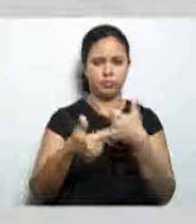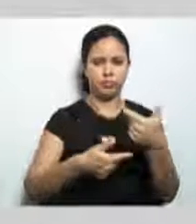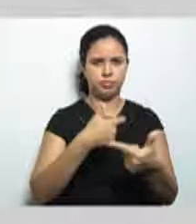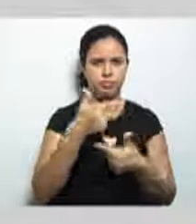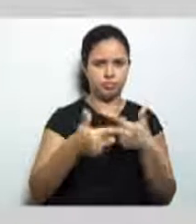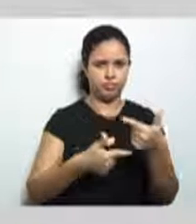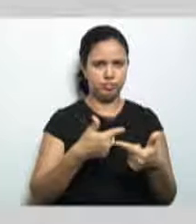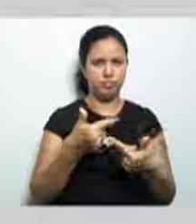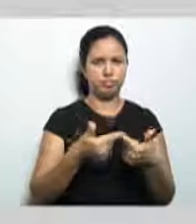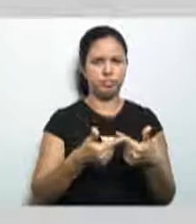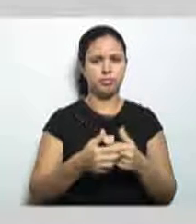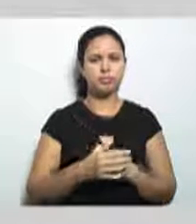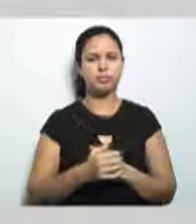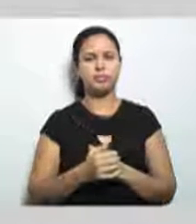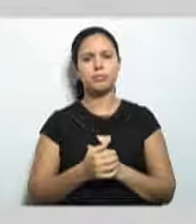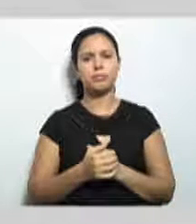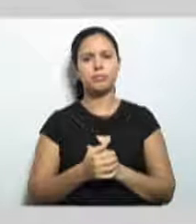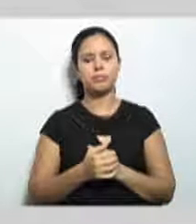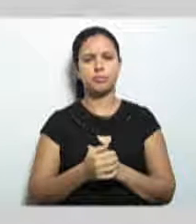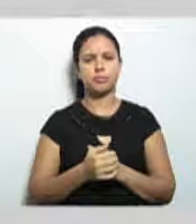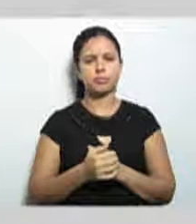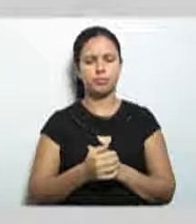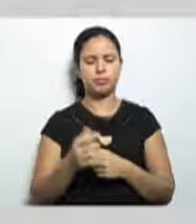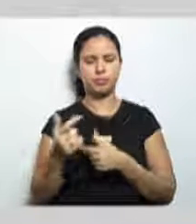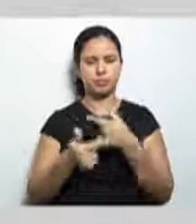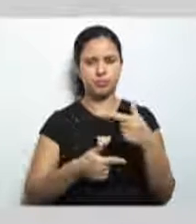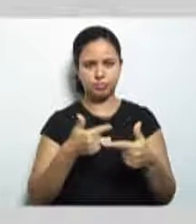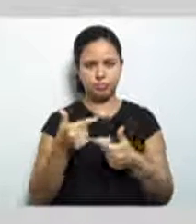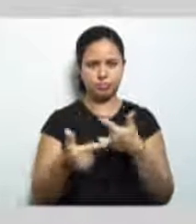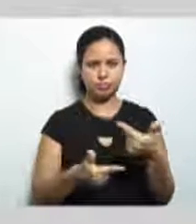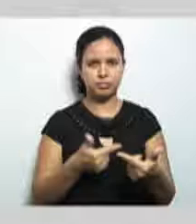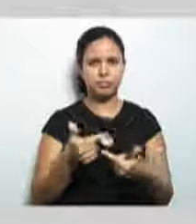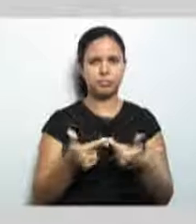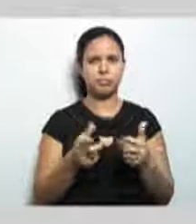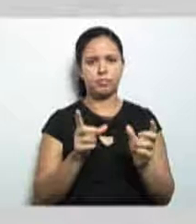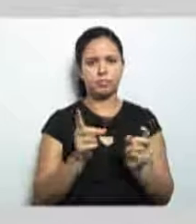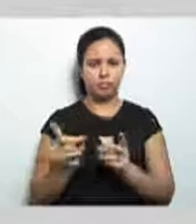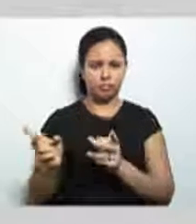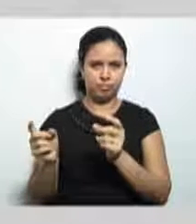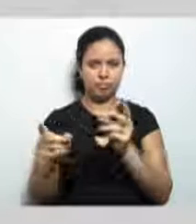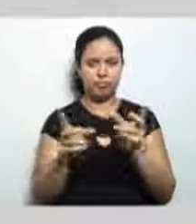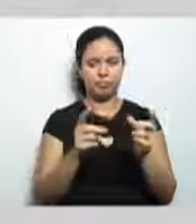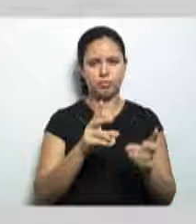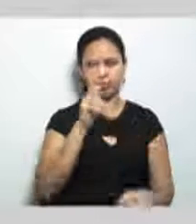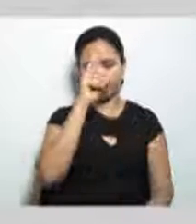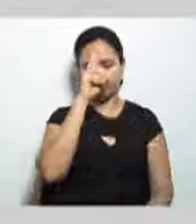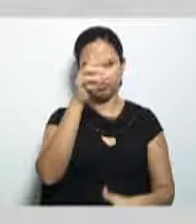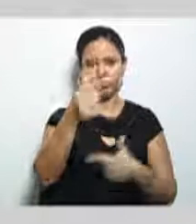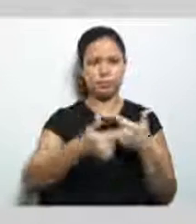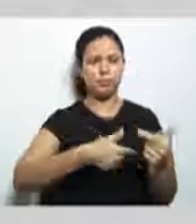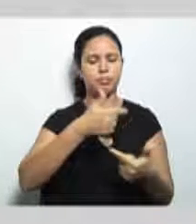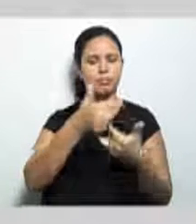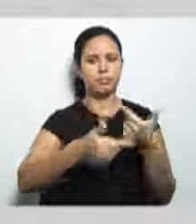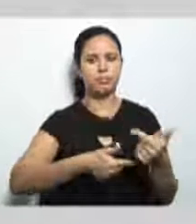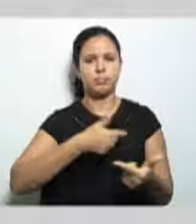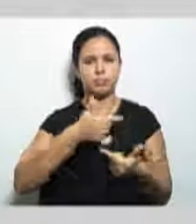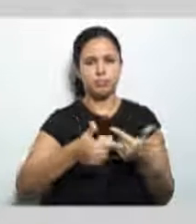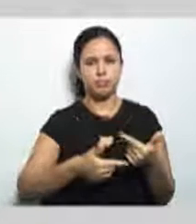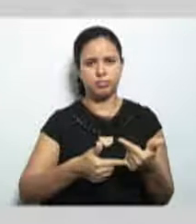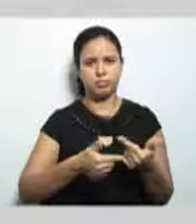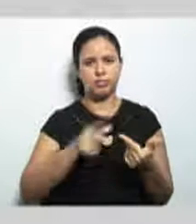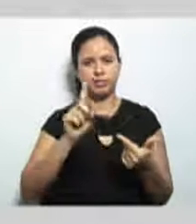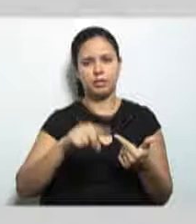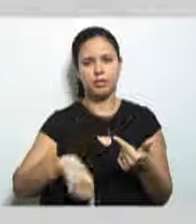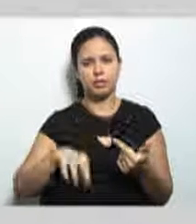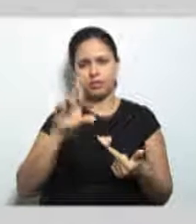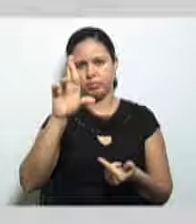produção capitalista. Esses trabalhadores, esses que vendem a força de trabalho, eles não são os donos